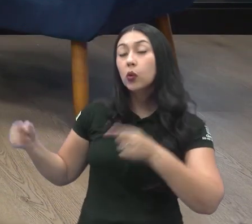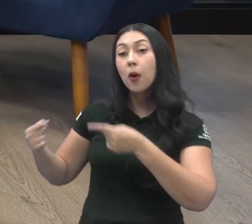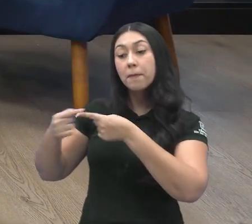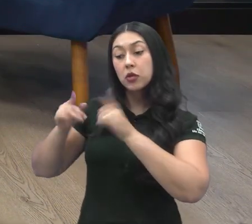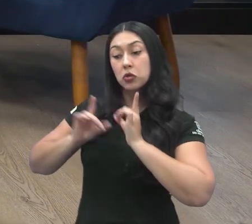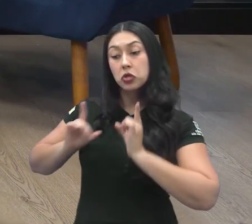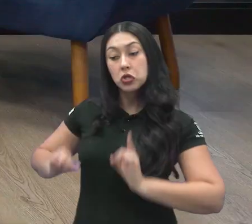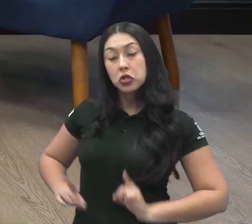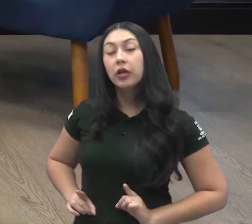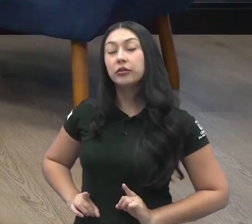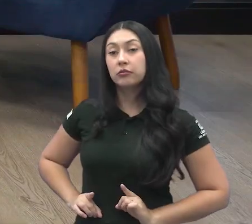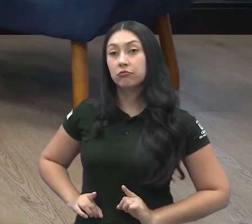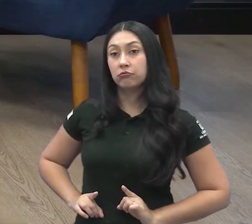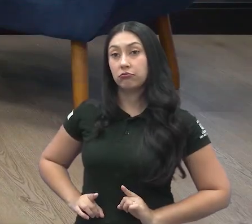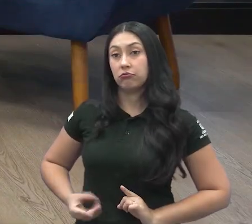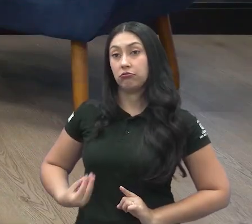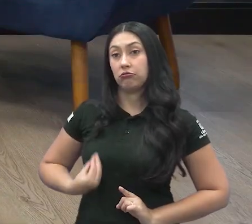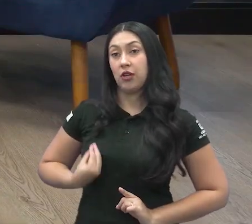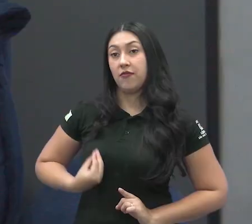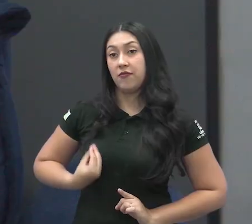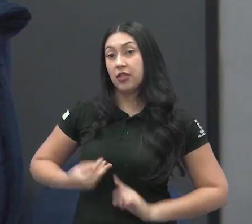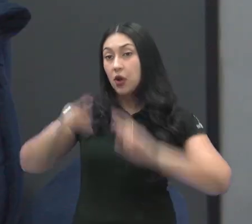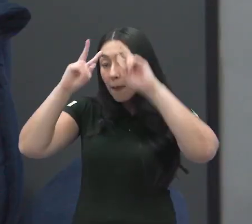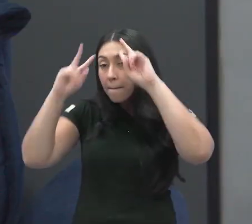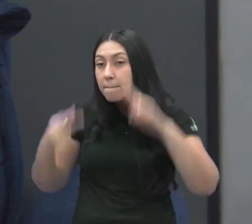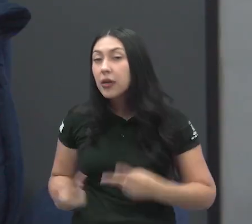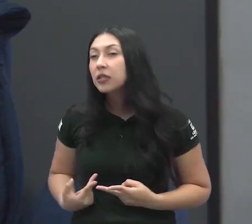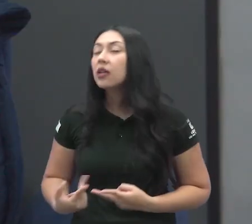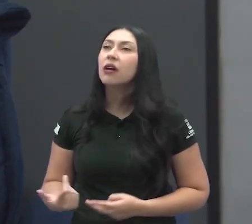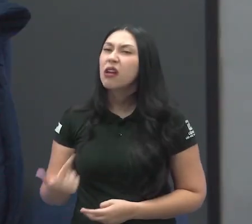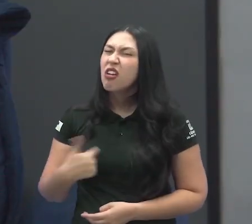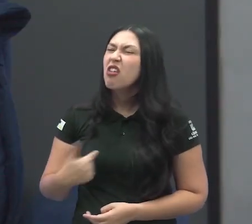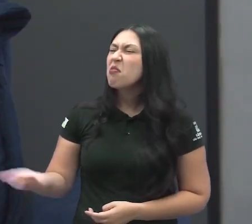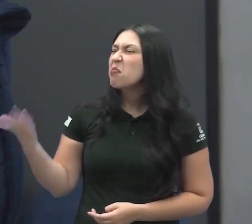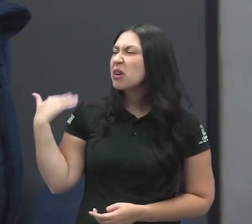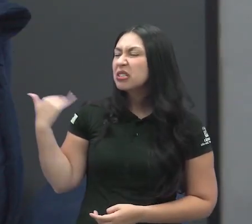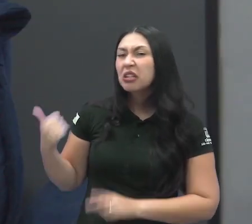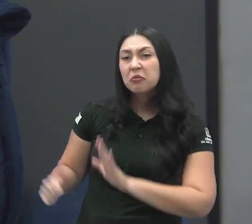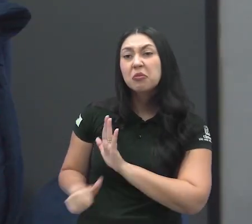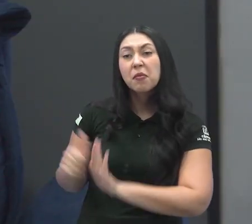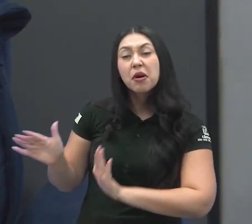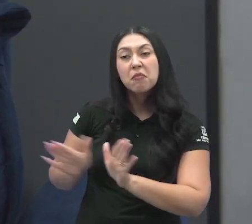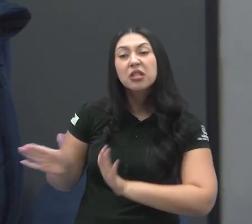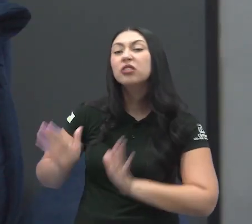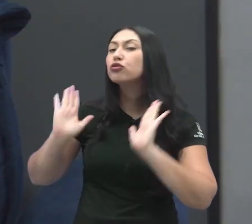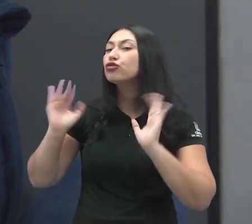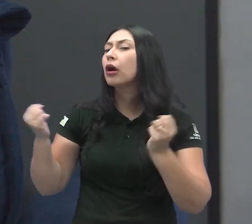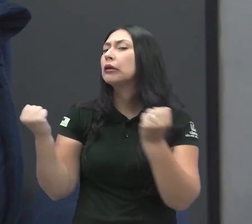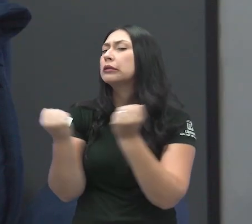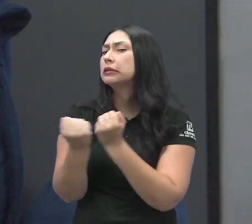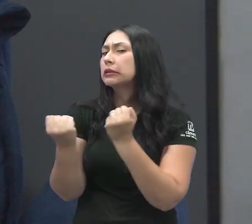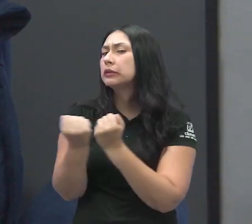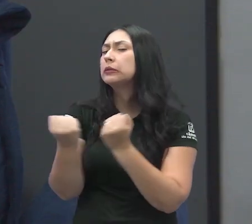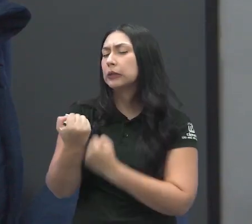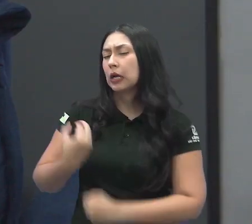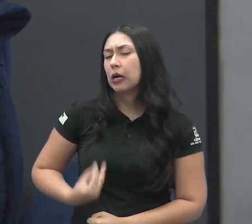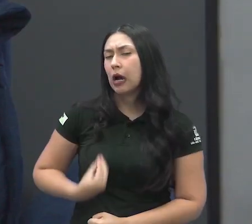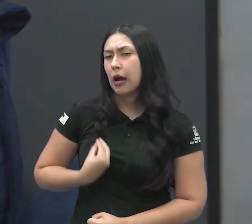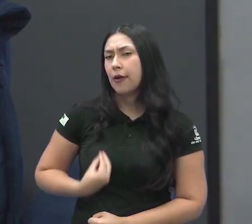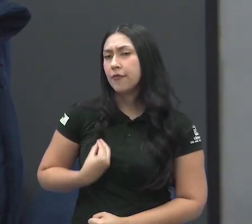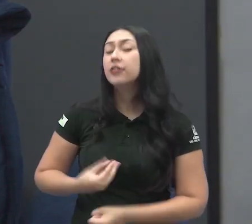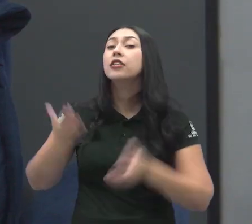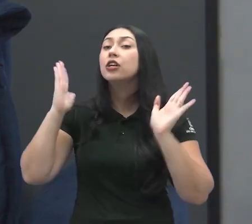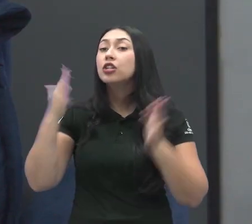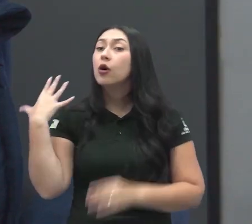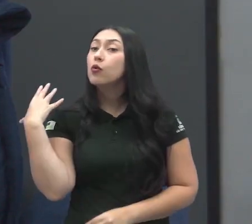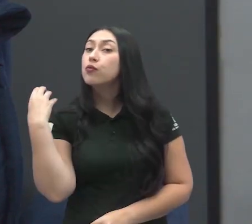pessoa humana. A Frente Parlamentar em Defesa da Vida, isso desde o meu primeiro mandato eu já faço essa defesa, né? Estive em Brasília